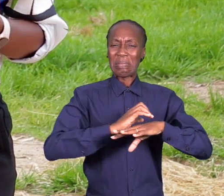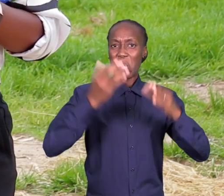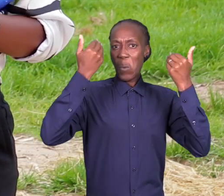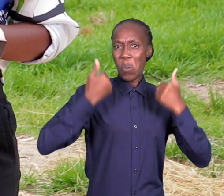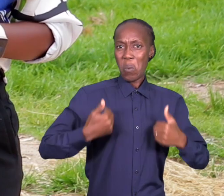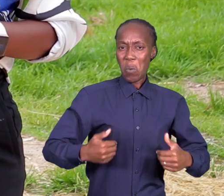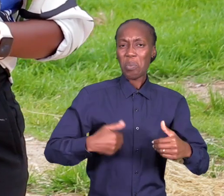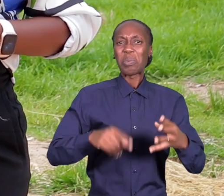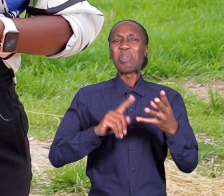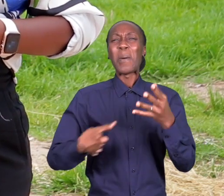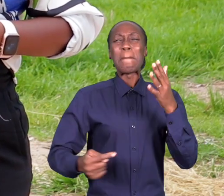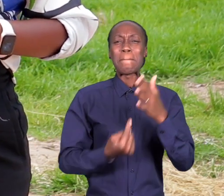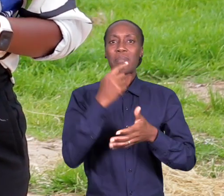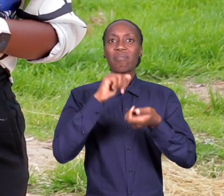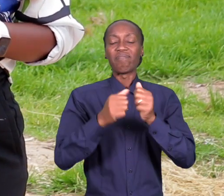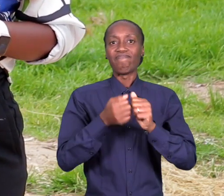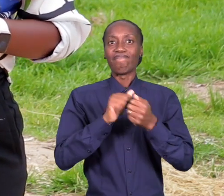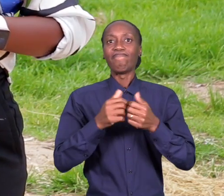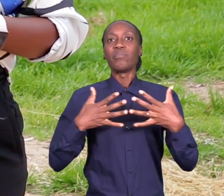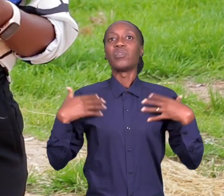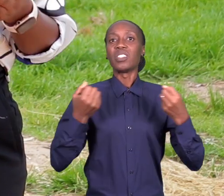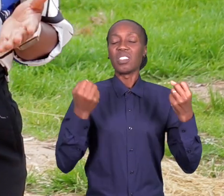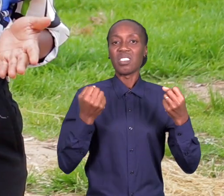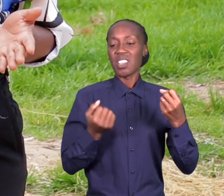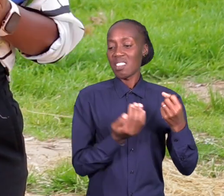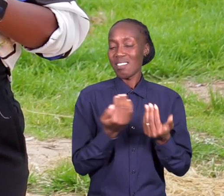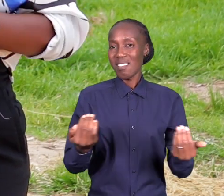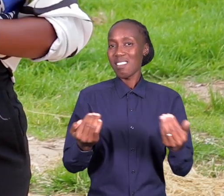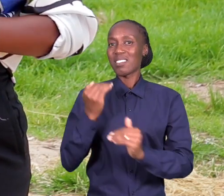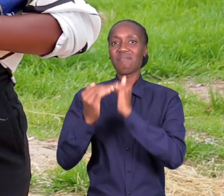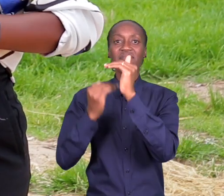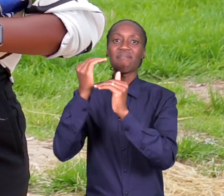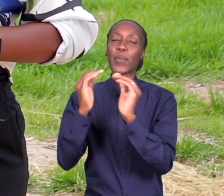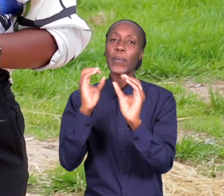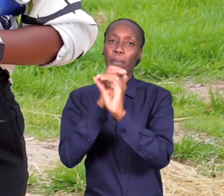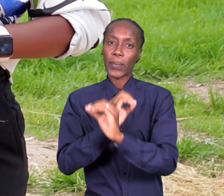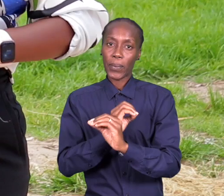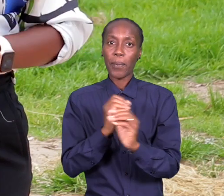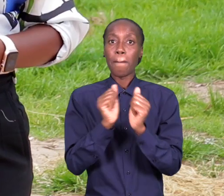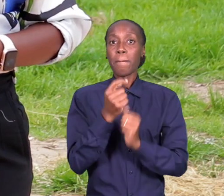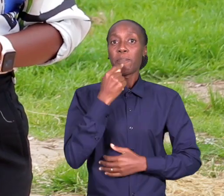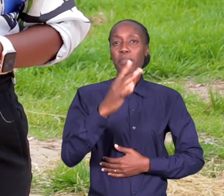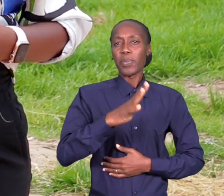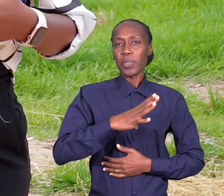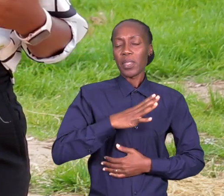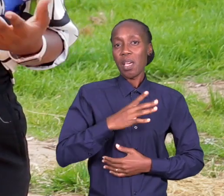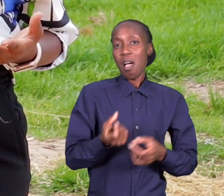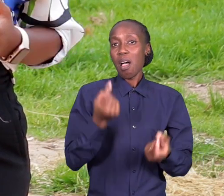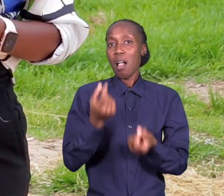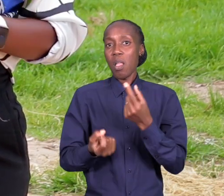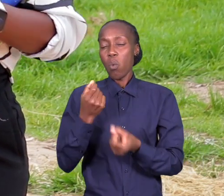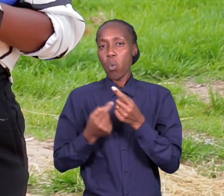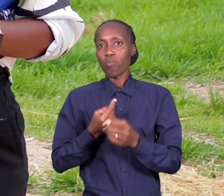vermes e parasitas constituem um mal crônico que afeta a saúde, nutrição e desenvolvimento das nossas crianças.